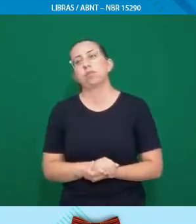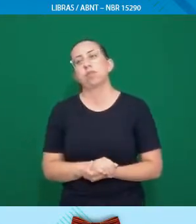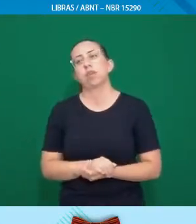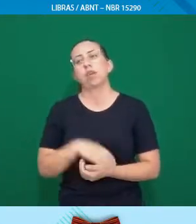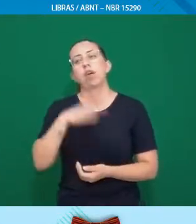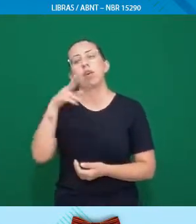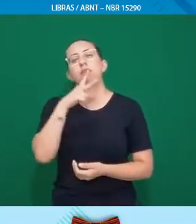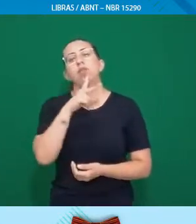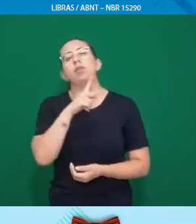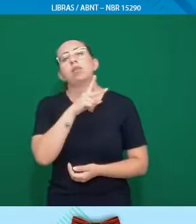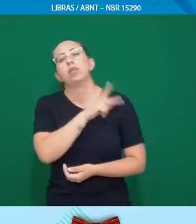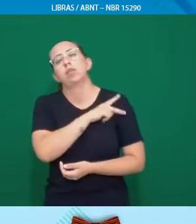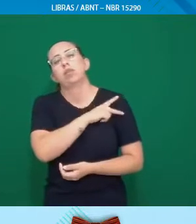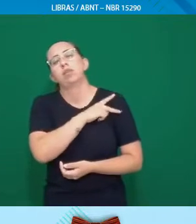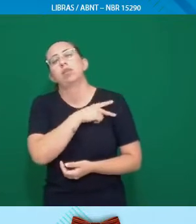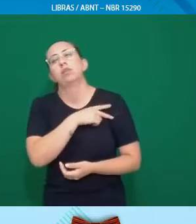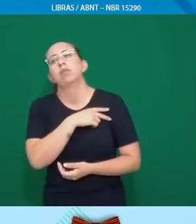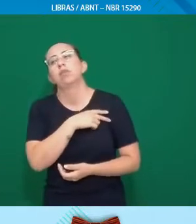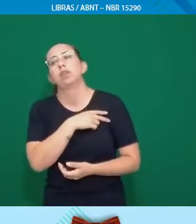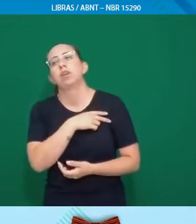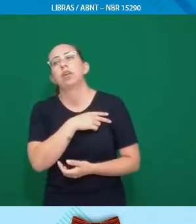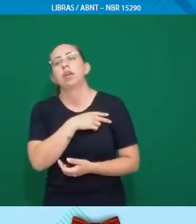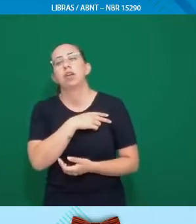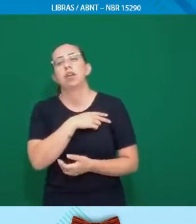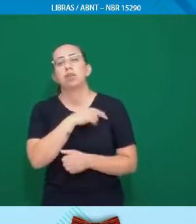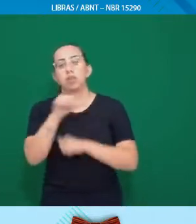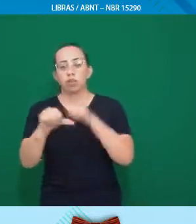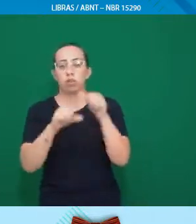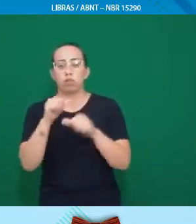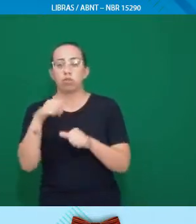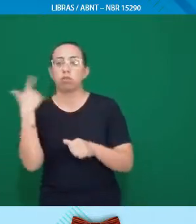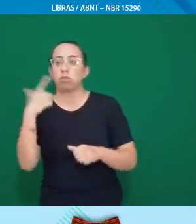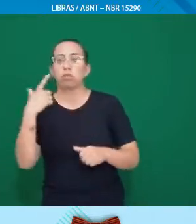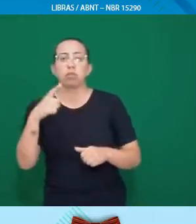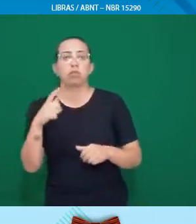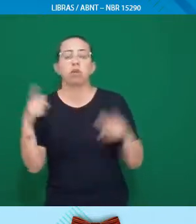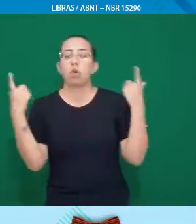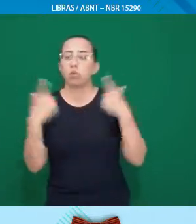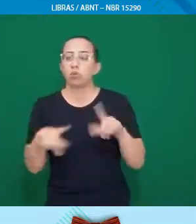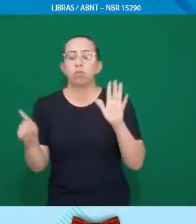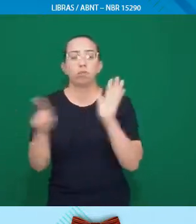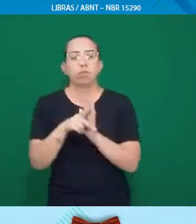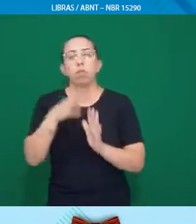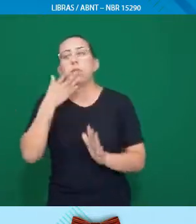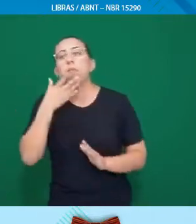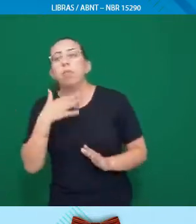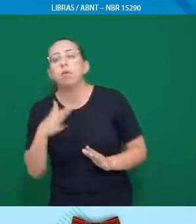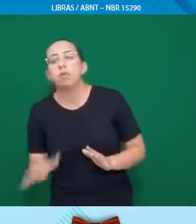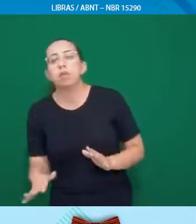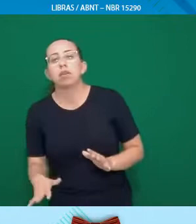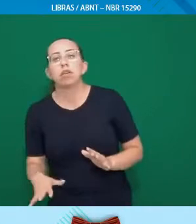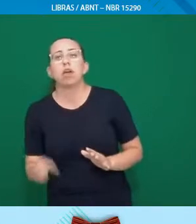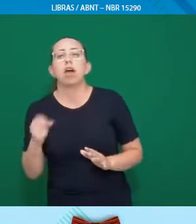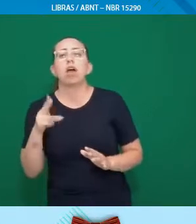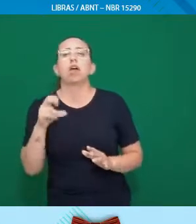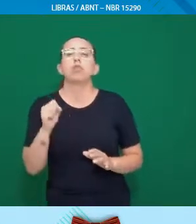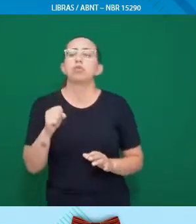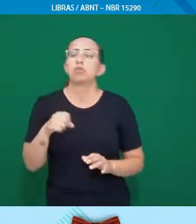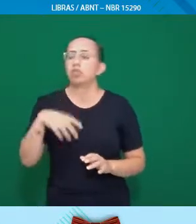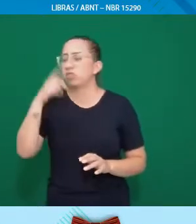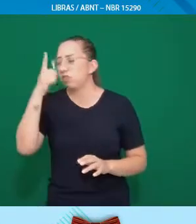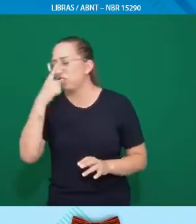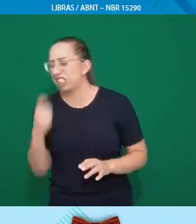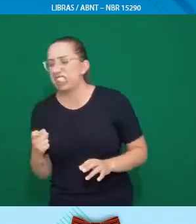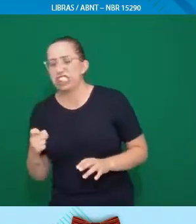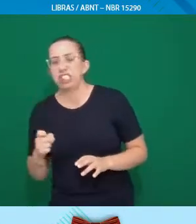época quando Prefeito assumiu curioso a pediatria não tinha Pediatria eram sujas abandonadas entrava lá era